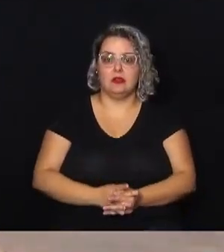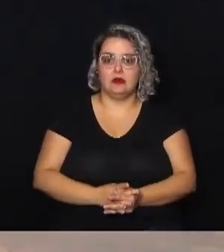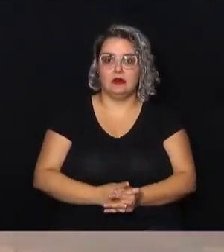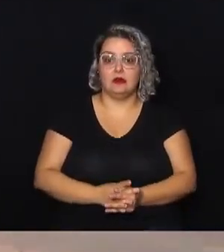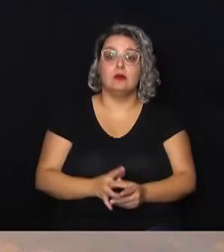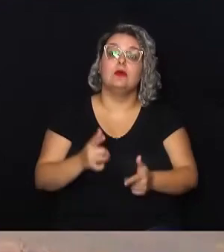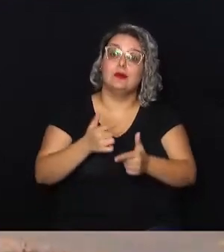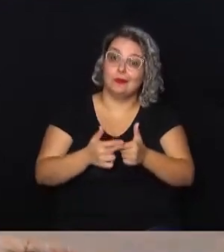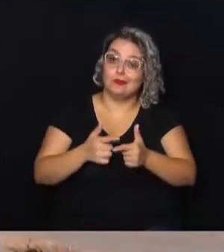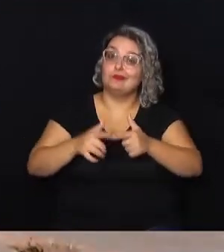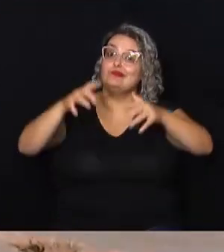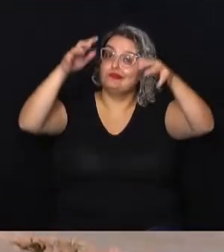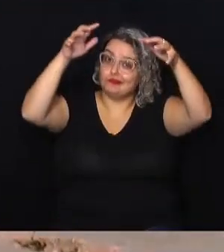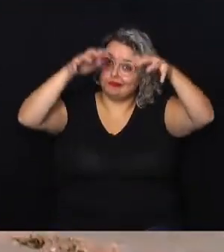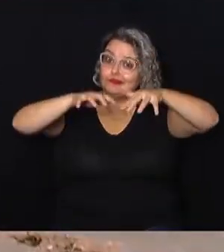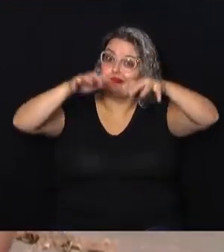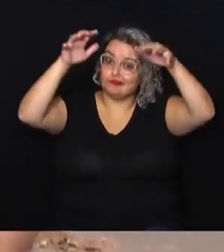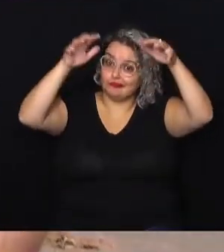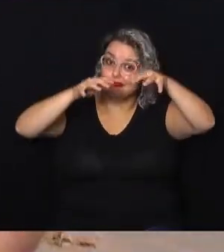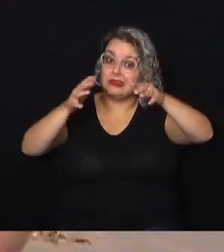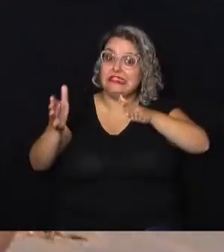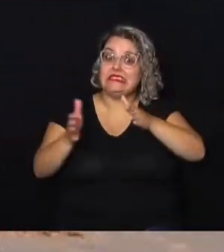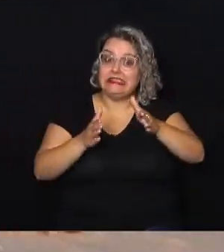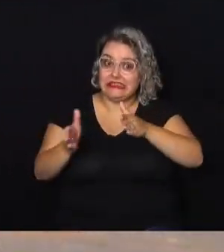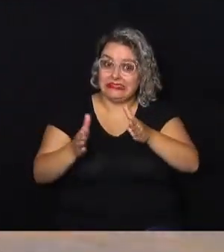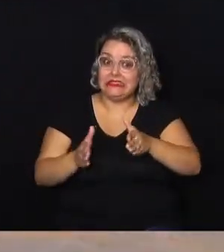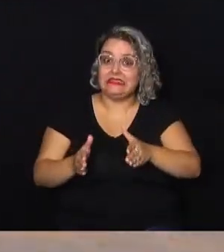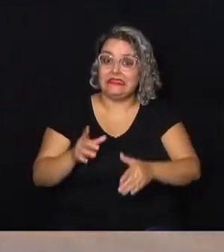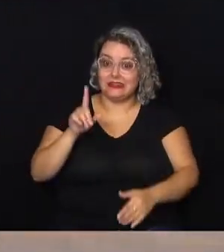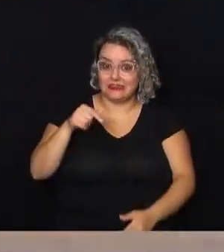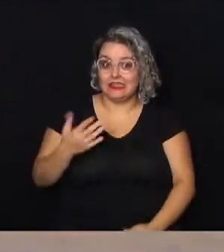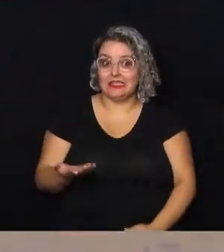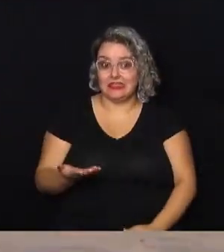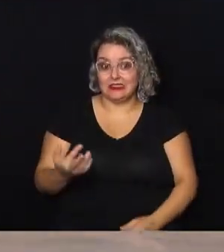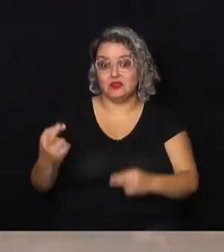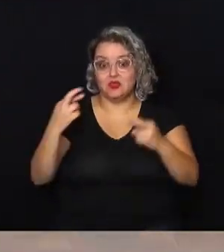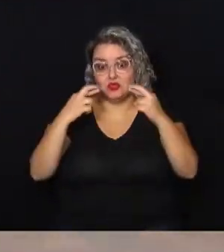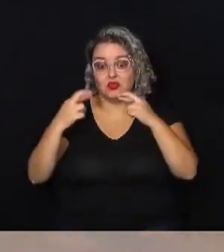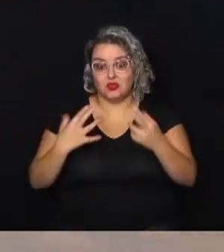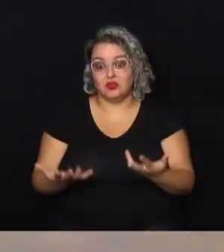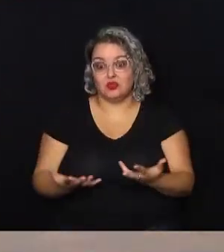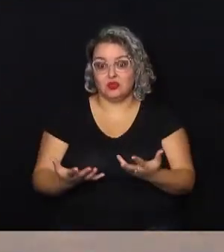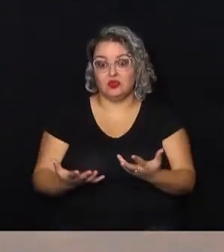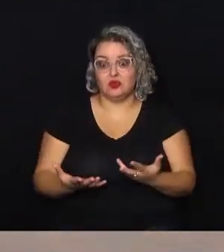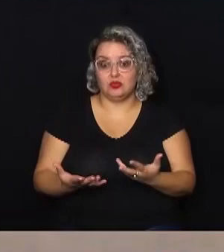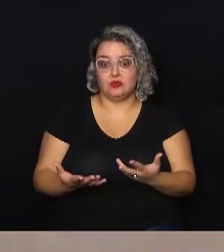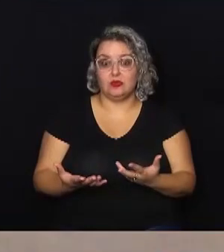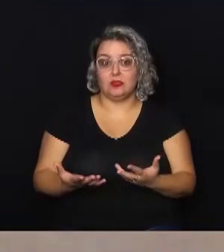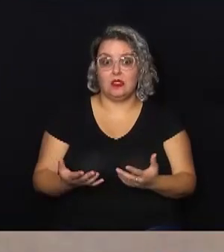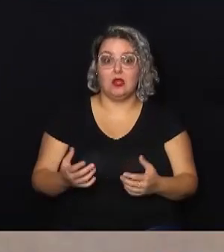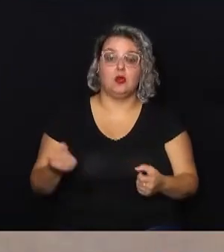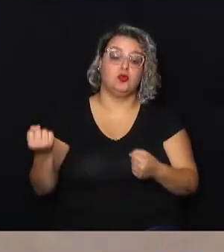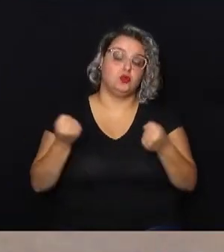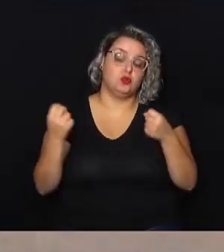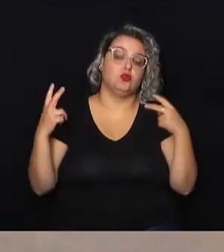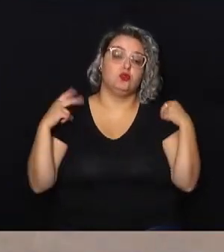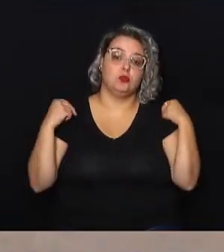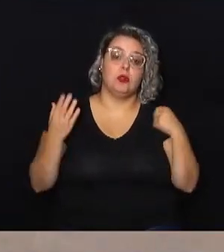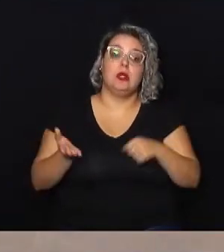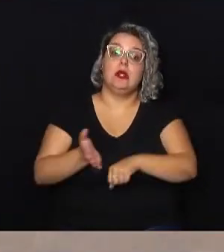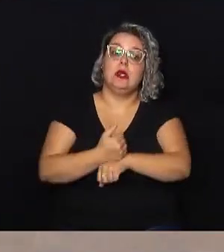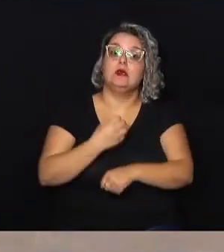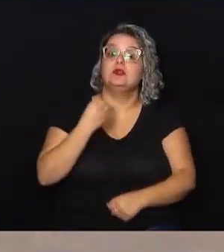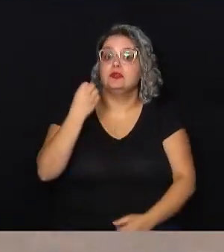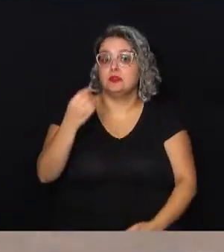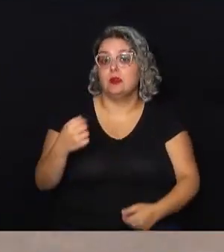da chuva é uma situação que deve ser analisada, né? Os condutores, antes de saírem de viagem,